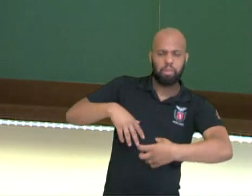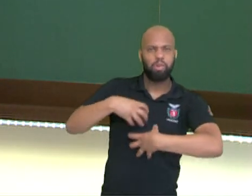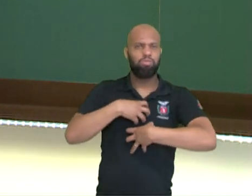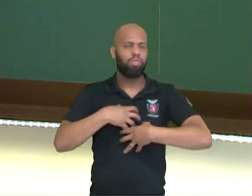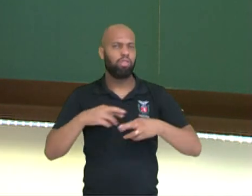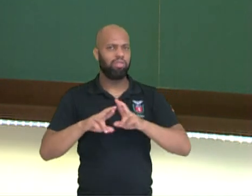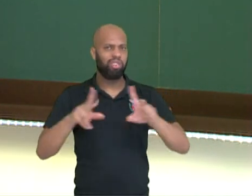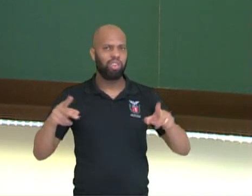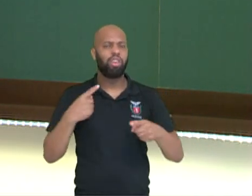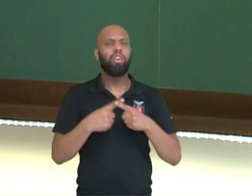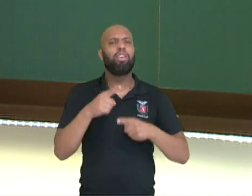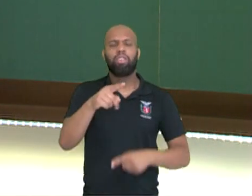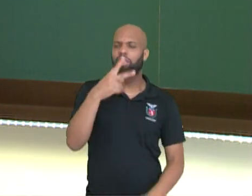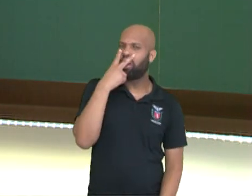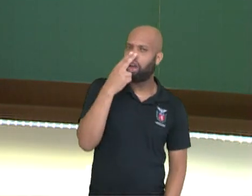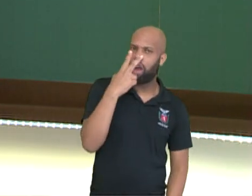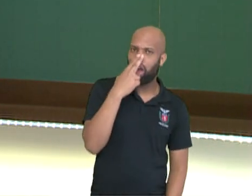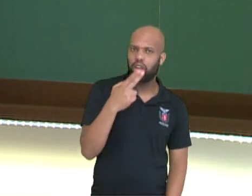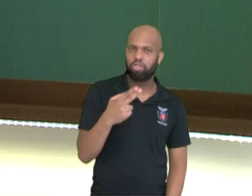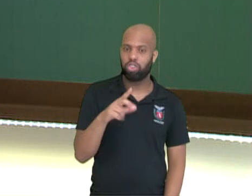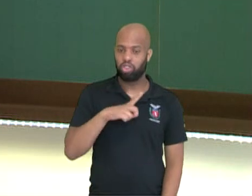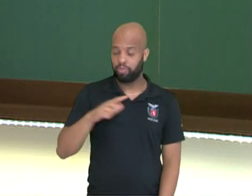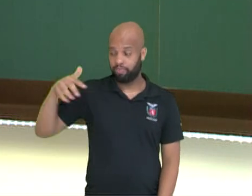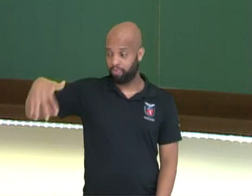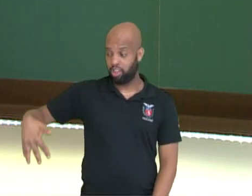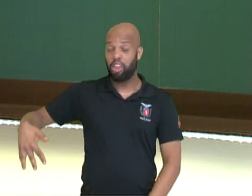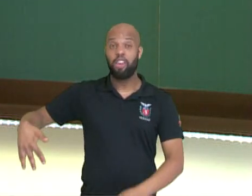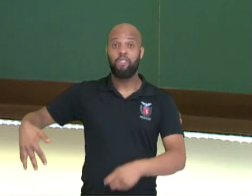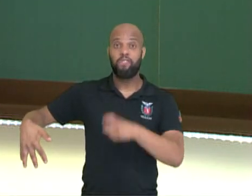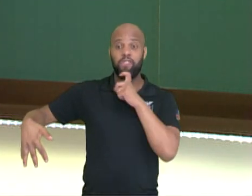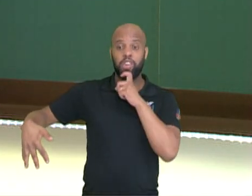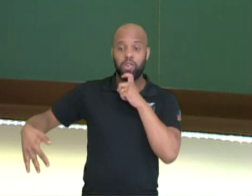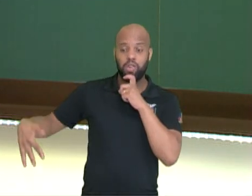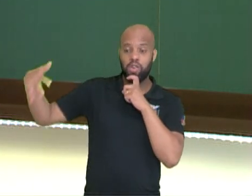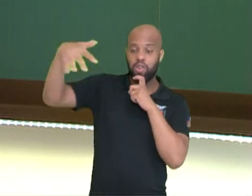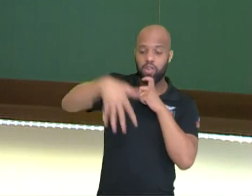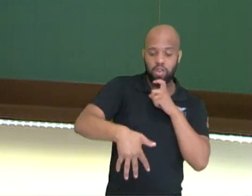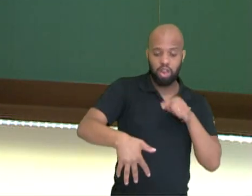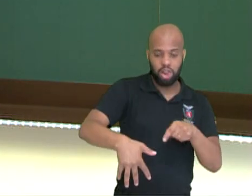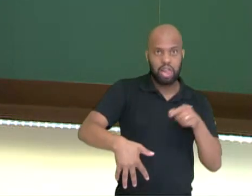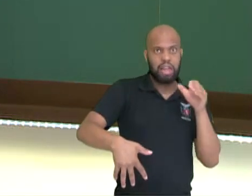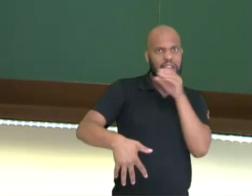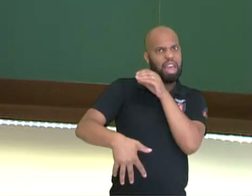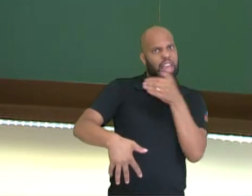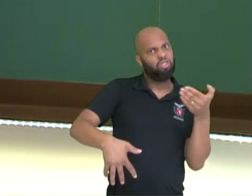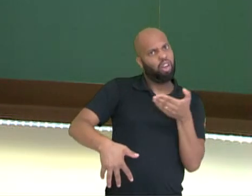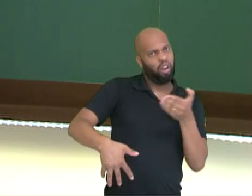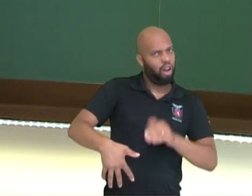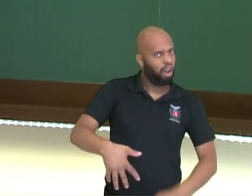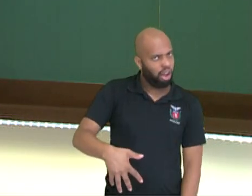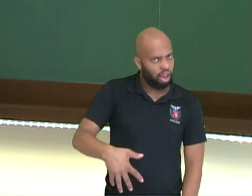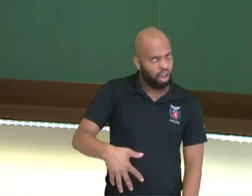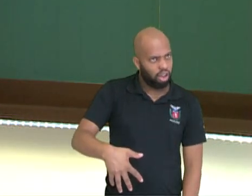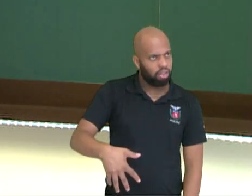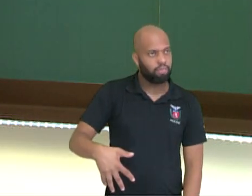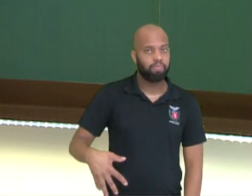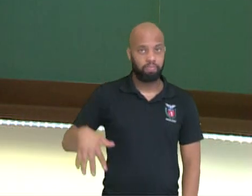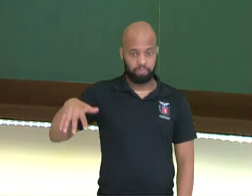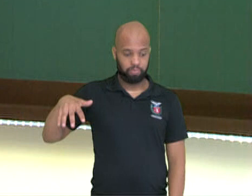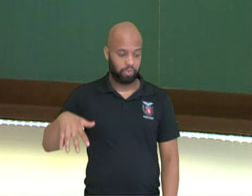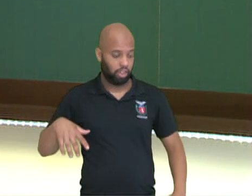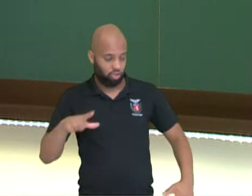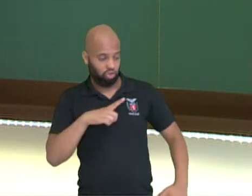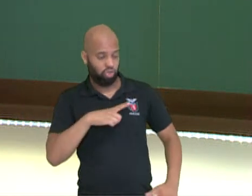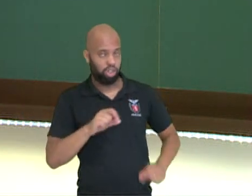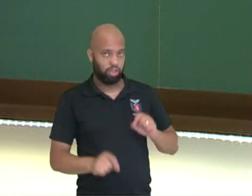que a mão que estava na água fria teve a sensação que a água morna está quente? E a mão